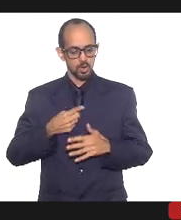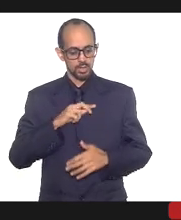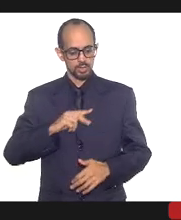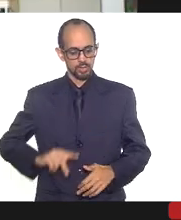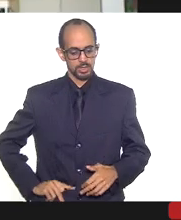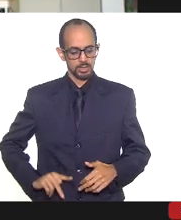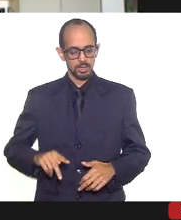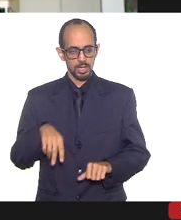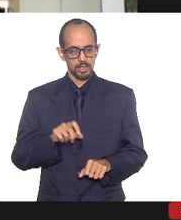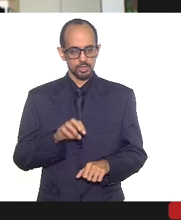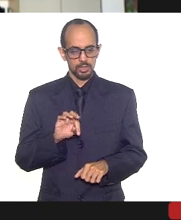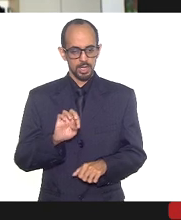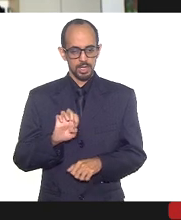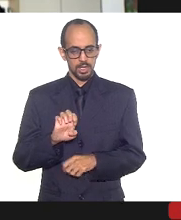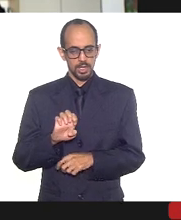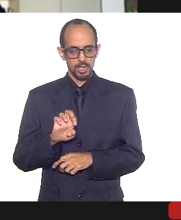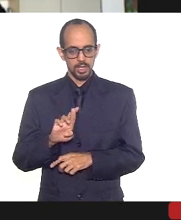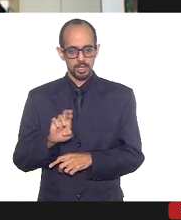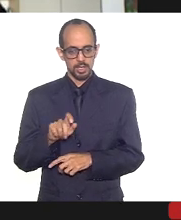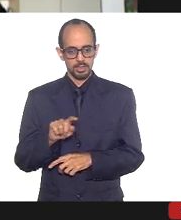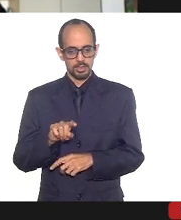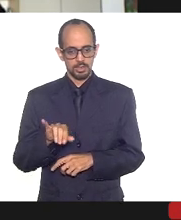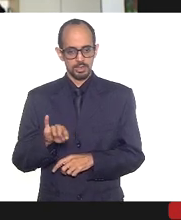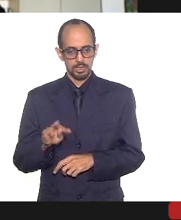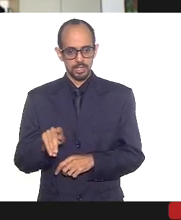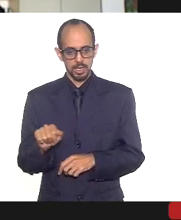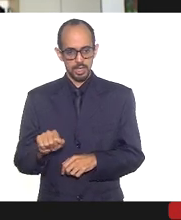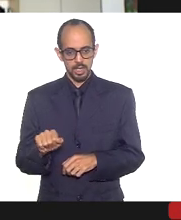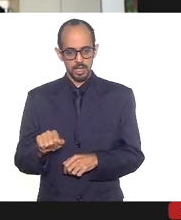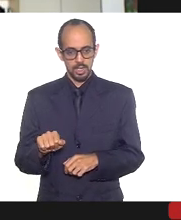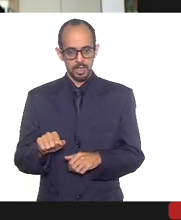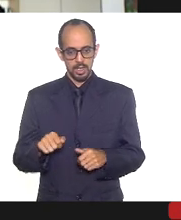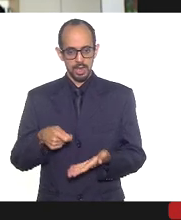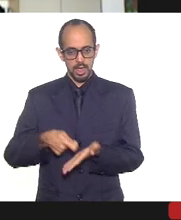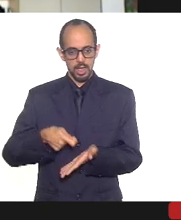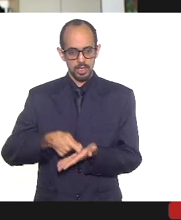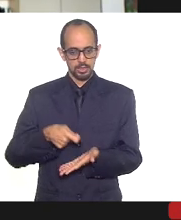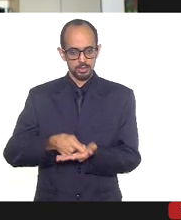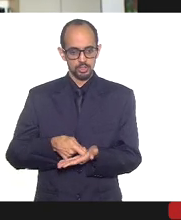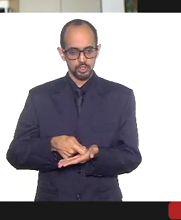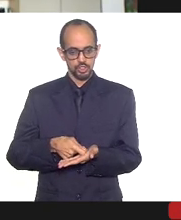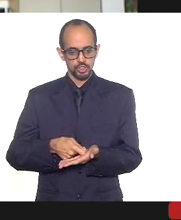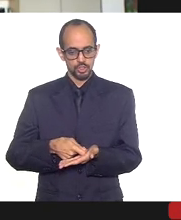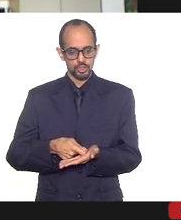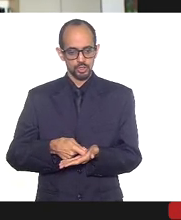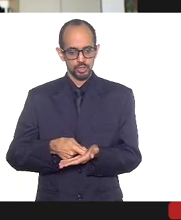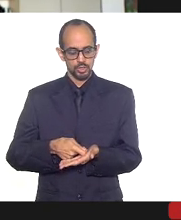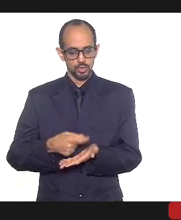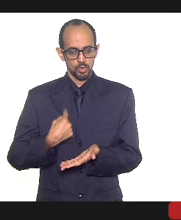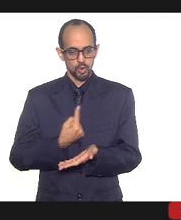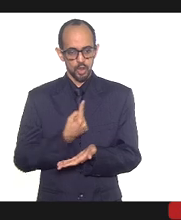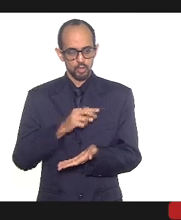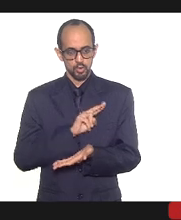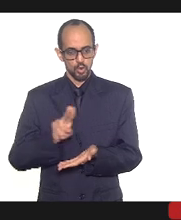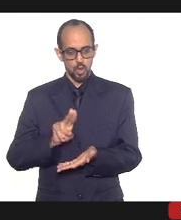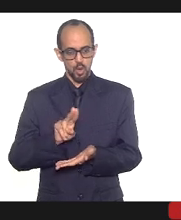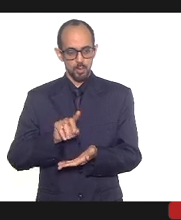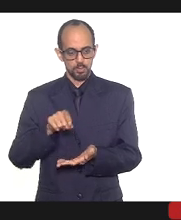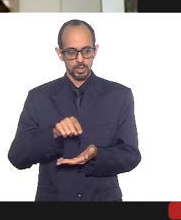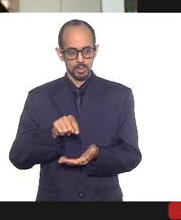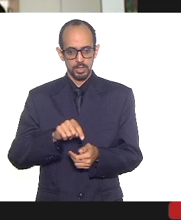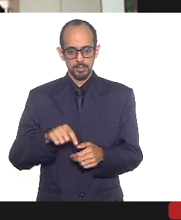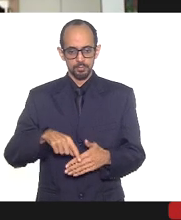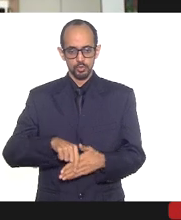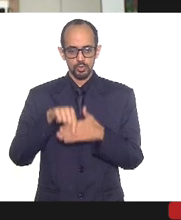recentemente faz contato direto, ela cobra em nosso nome das autoridades para que